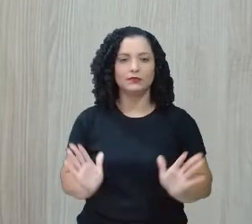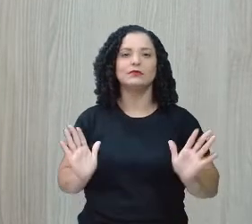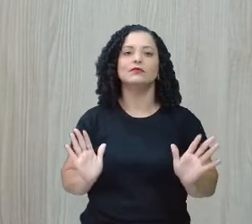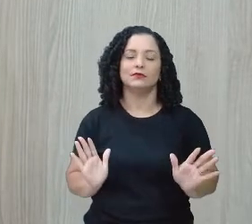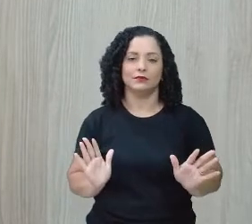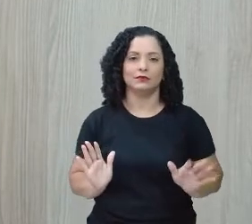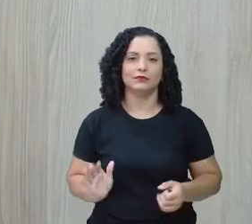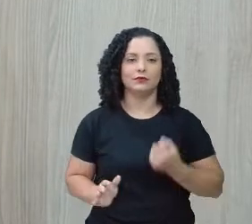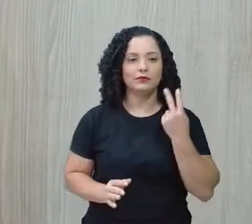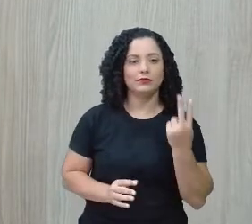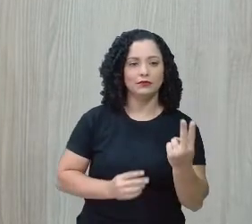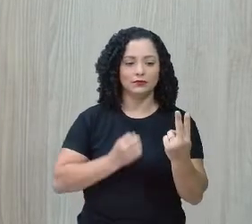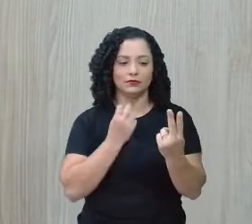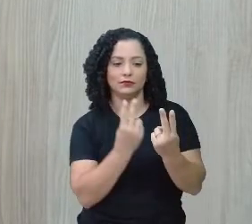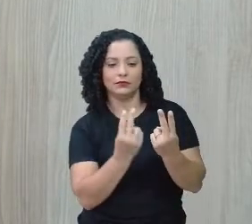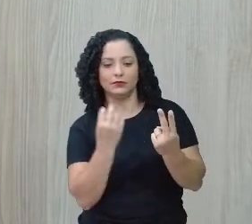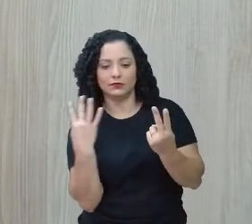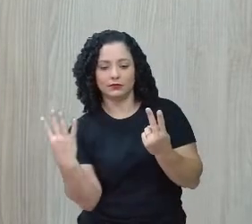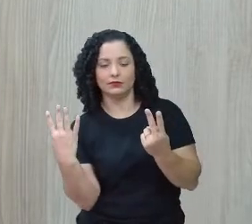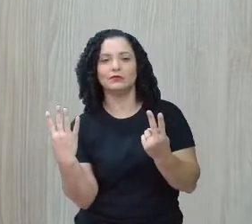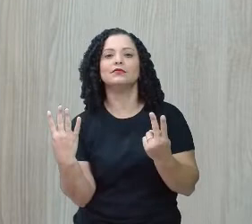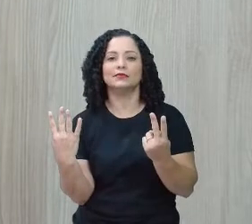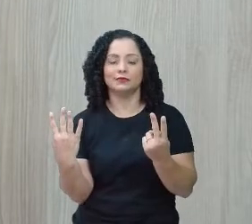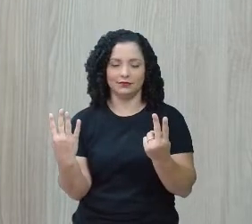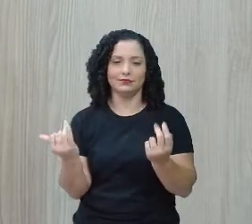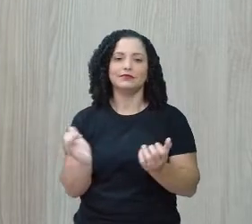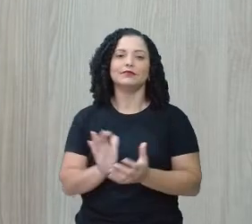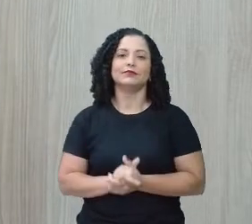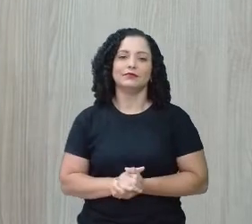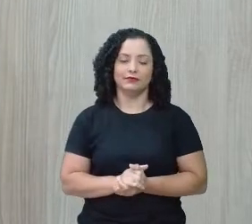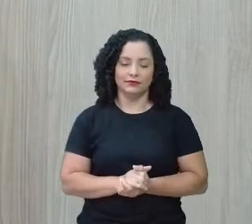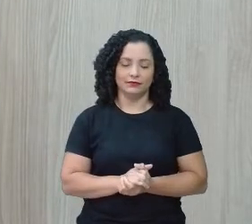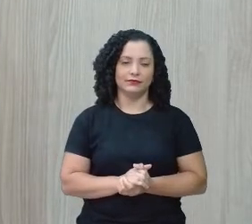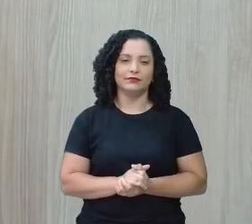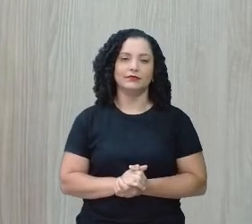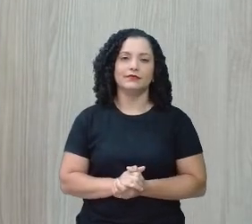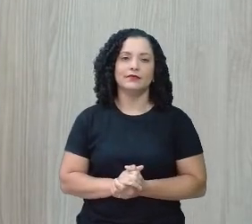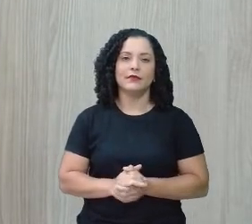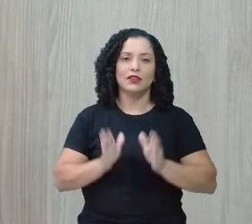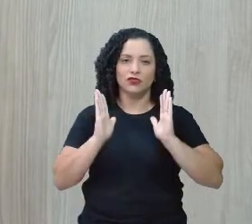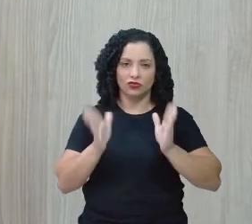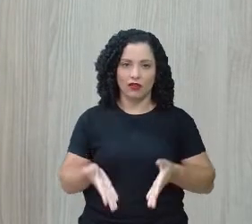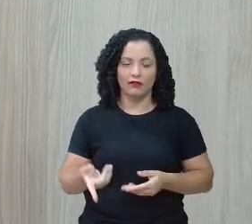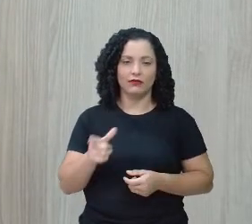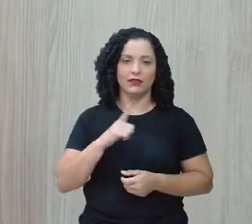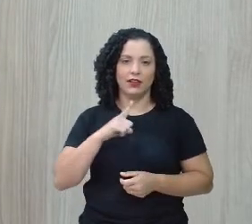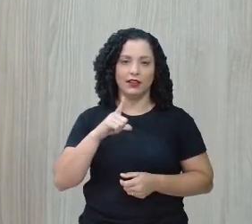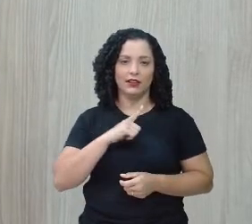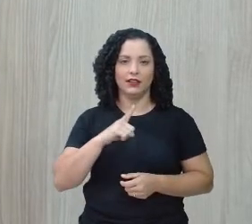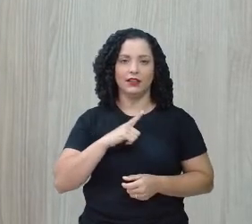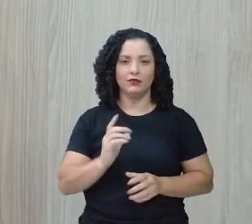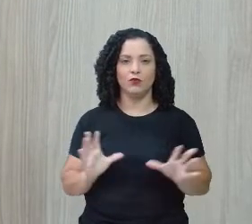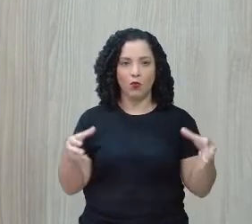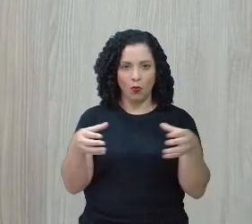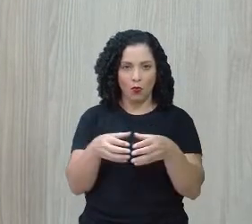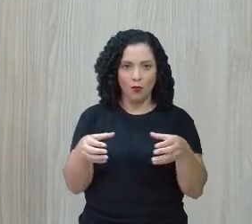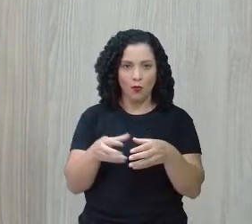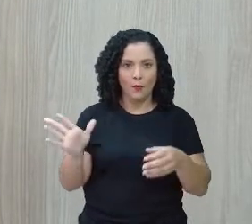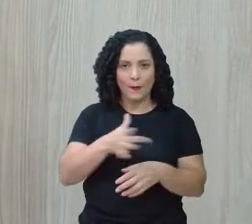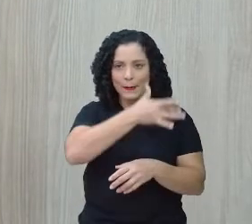para o mês e 4 dígitos para o ano, certo? Já tem aqui uma galera,